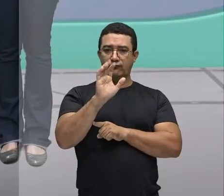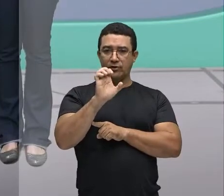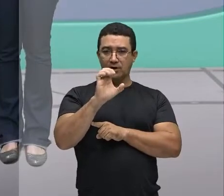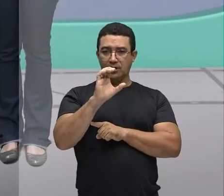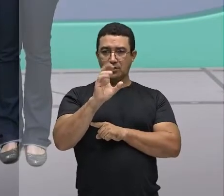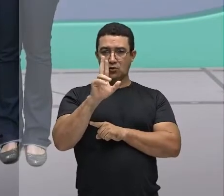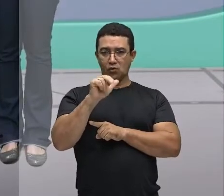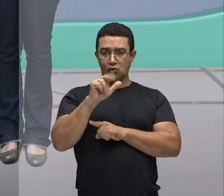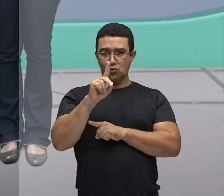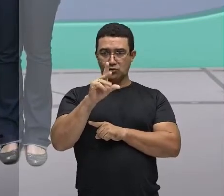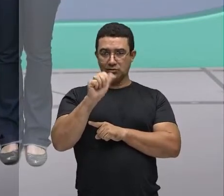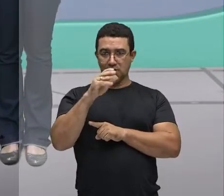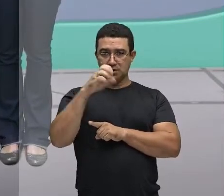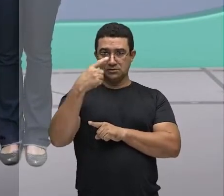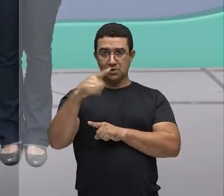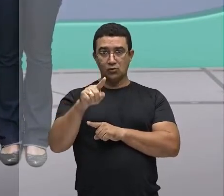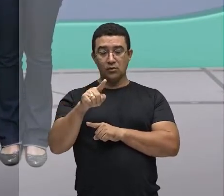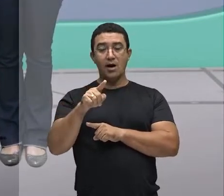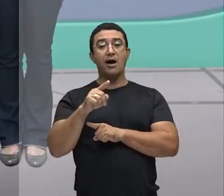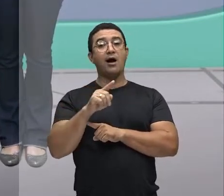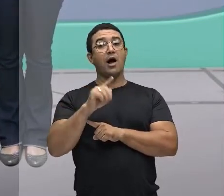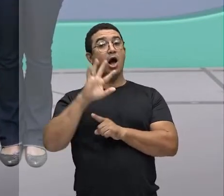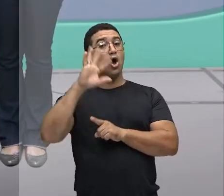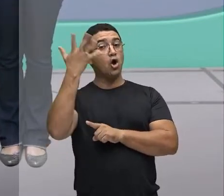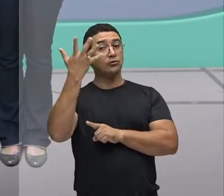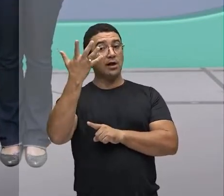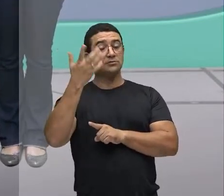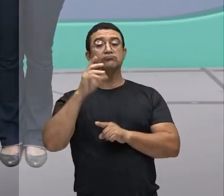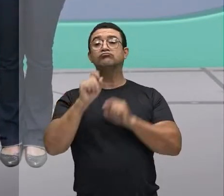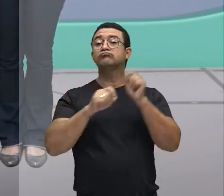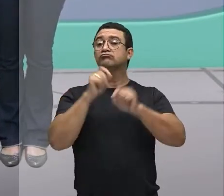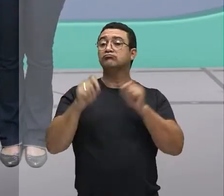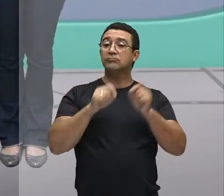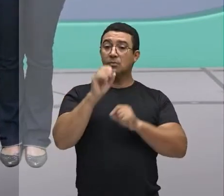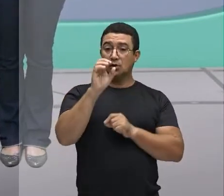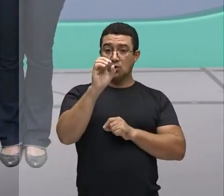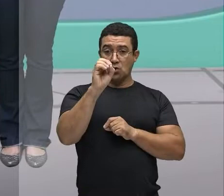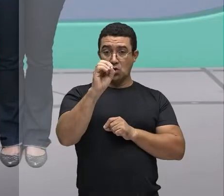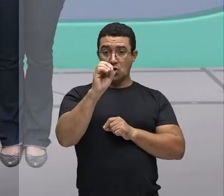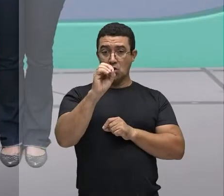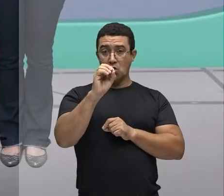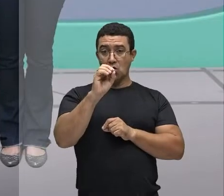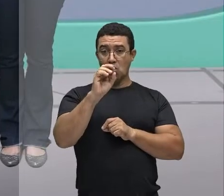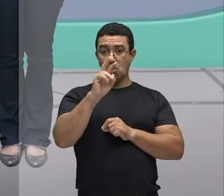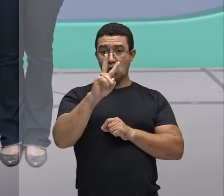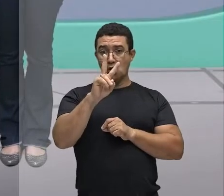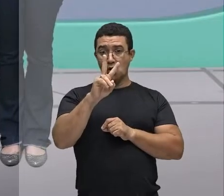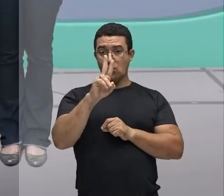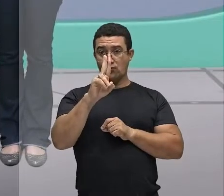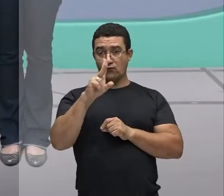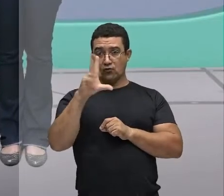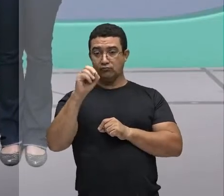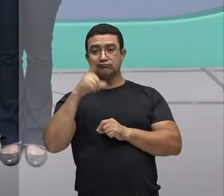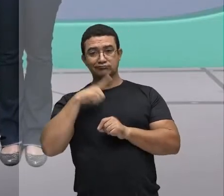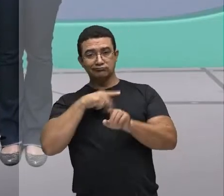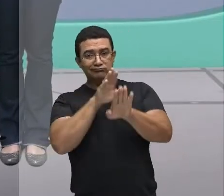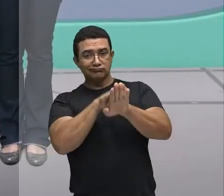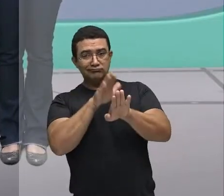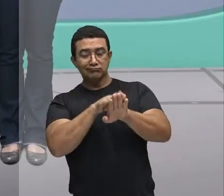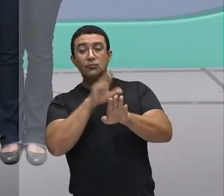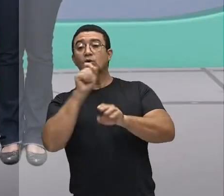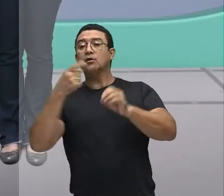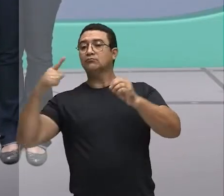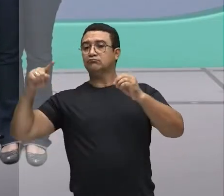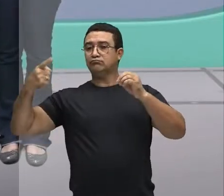do ovário e nesse momento que foi liberado, ocorreu uma relação sexual. E aí o espermatozoide, que é o